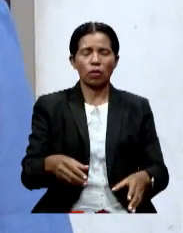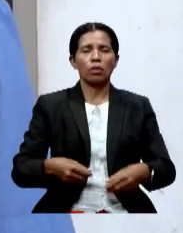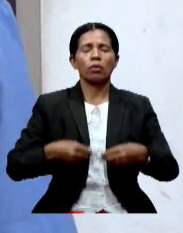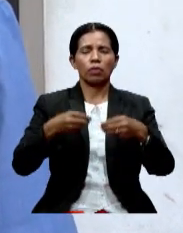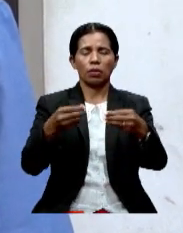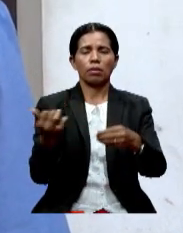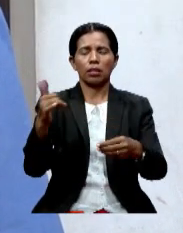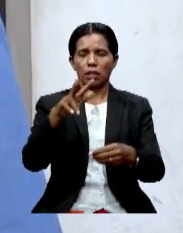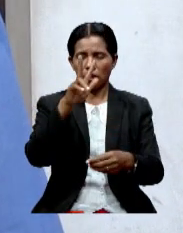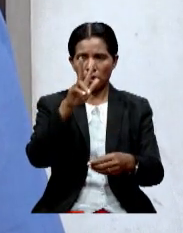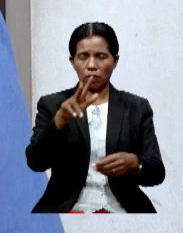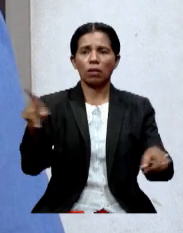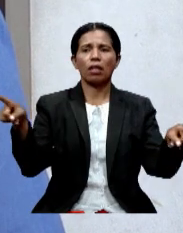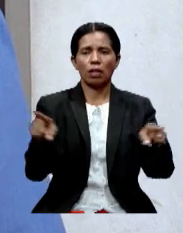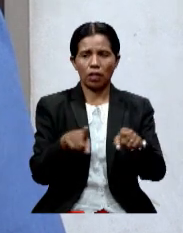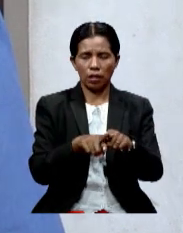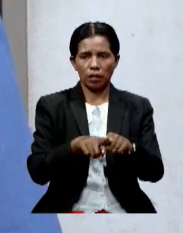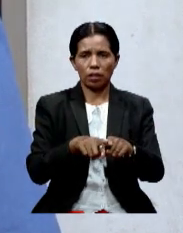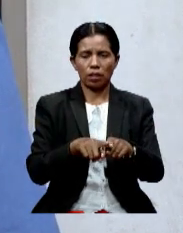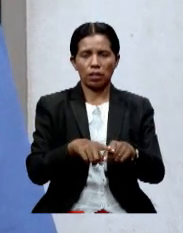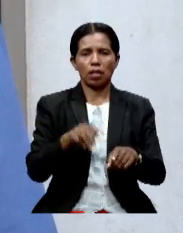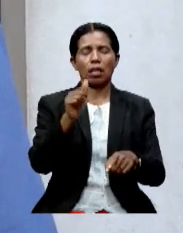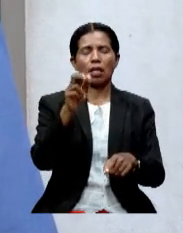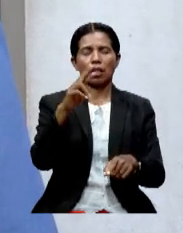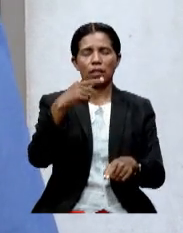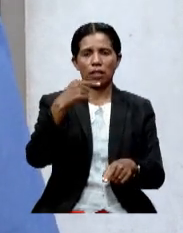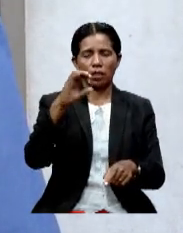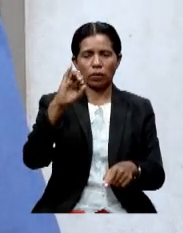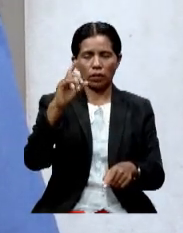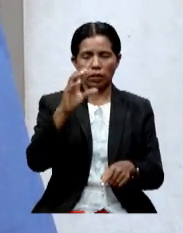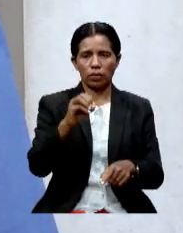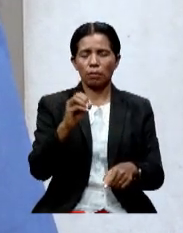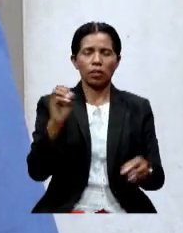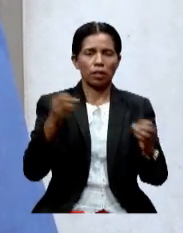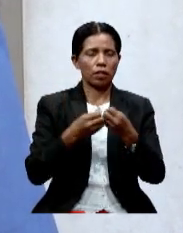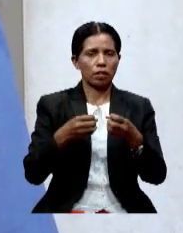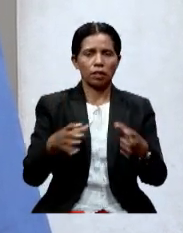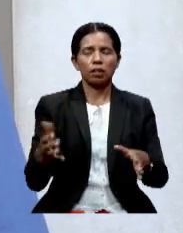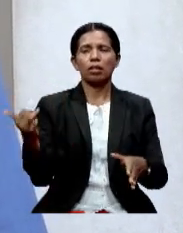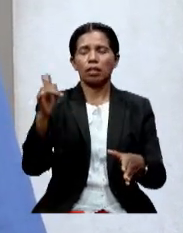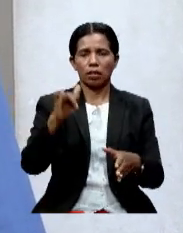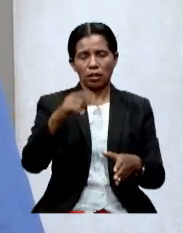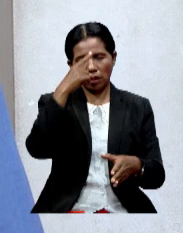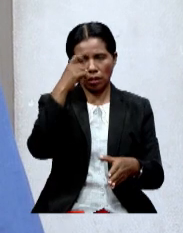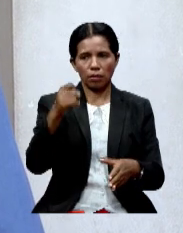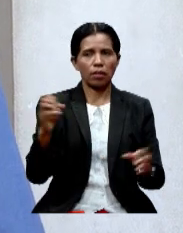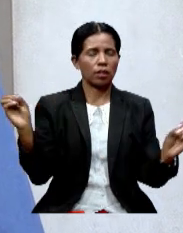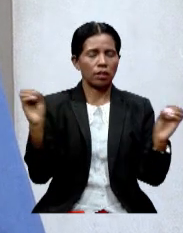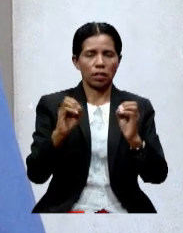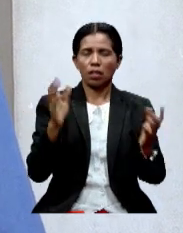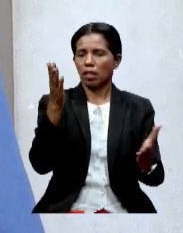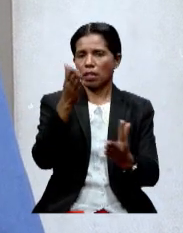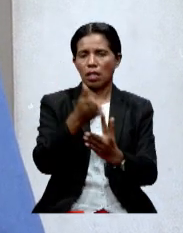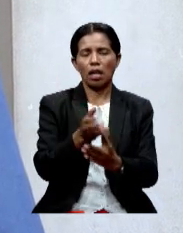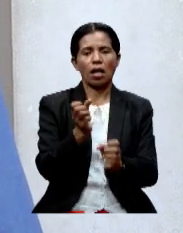intolo, nebe no dar arguido, maca absolvição sirania. Kata sira la comete crime